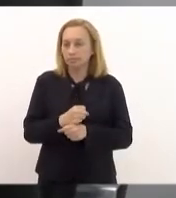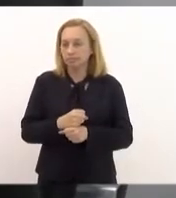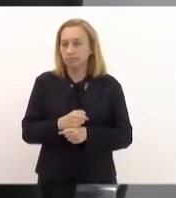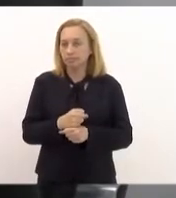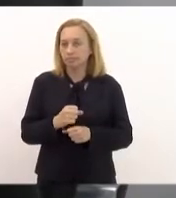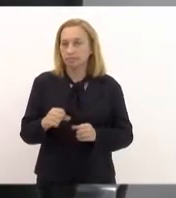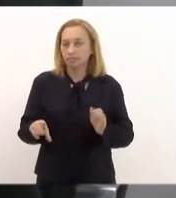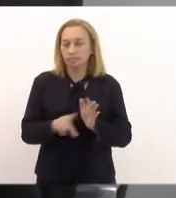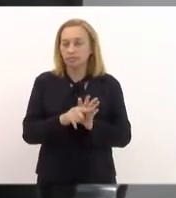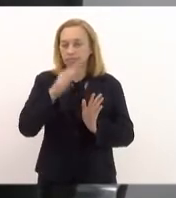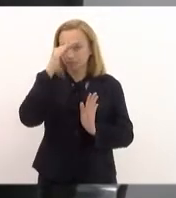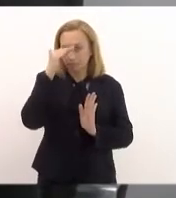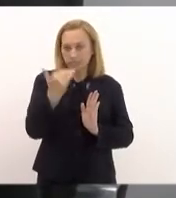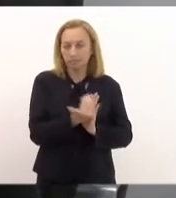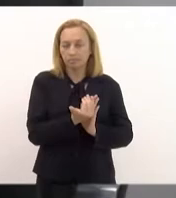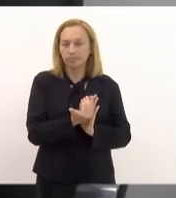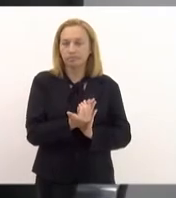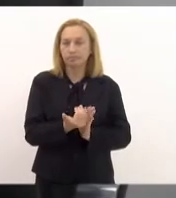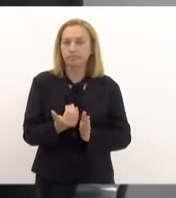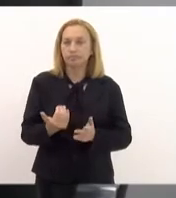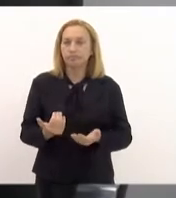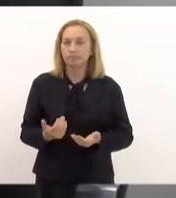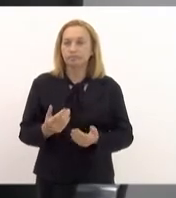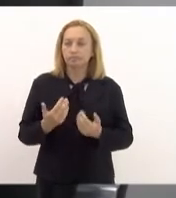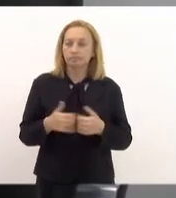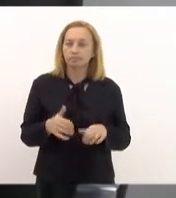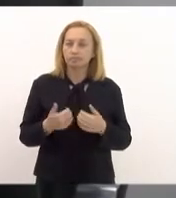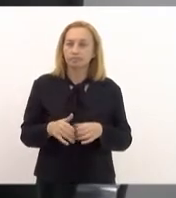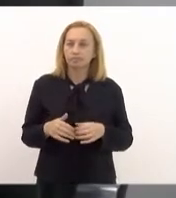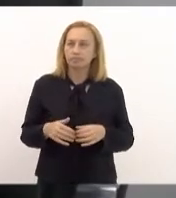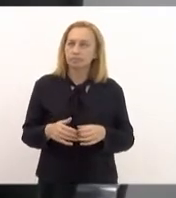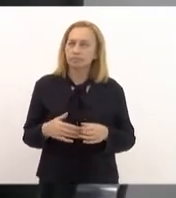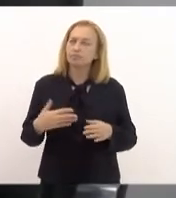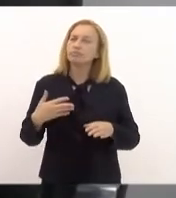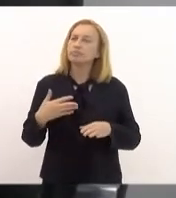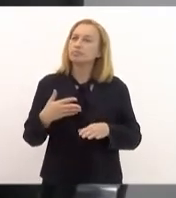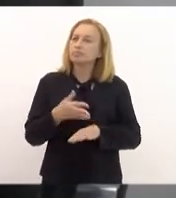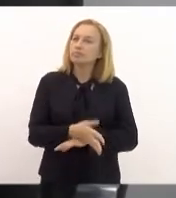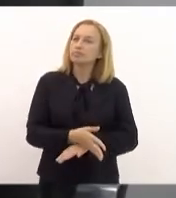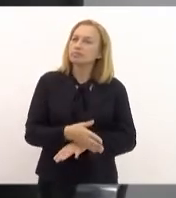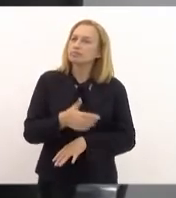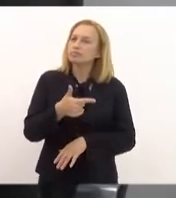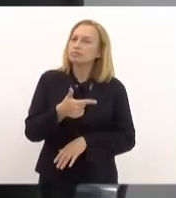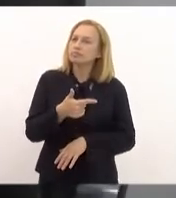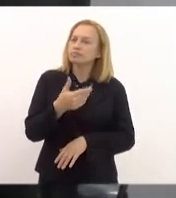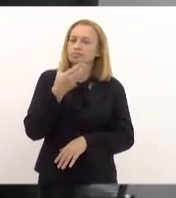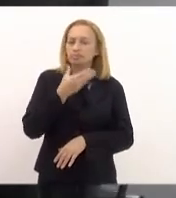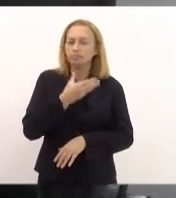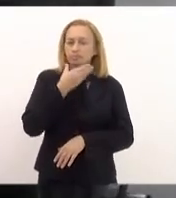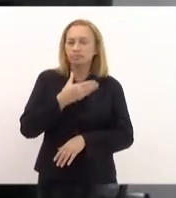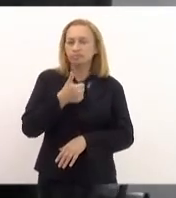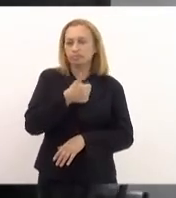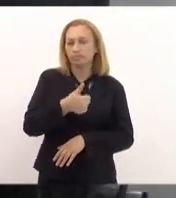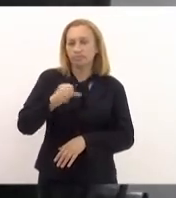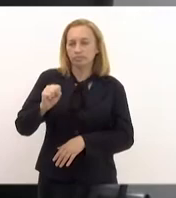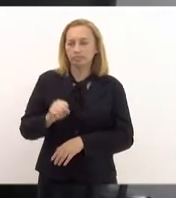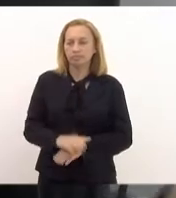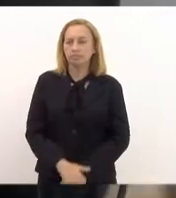em vigor, né? Petrópolis não entrou na região metropolitana no ano passado. Entrou em dezembro de 2018 com a lei complementar 184. Luiz